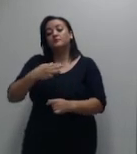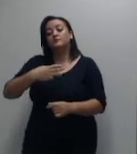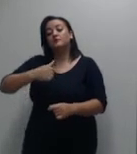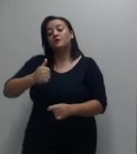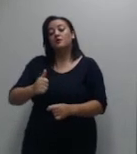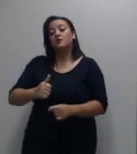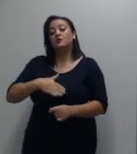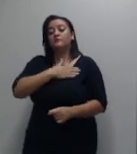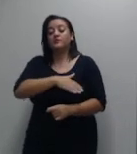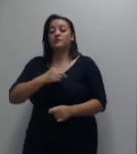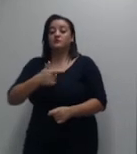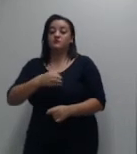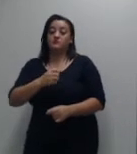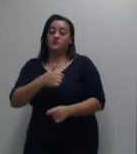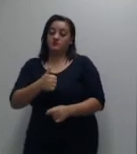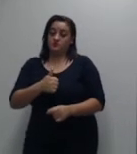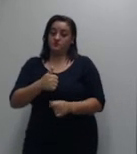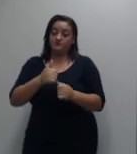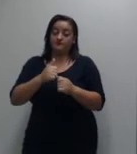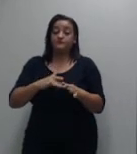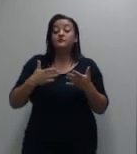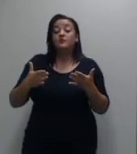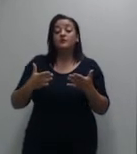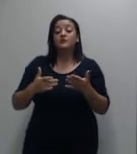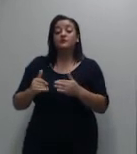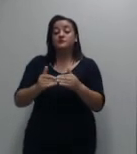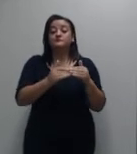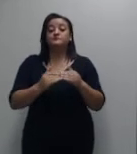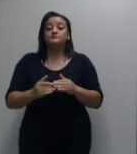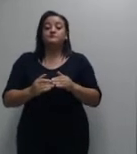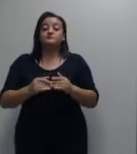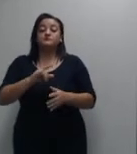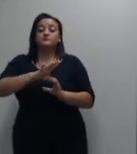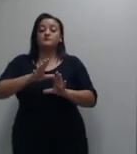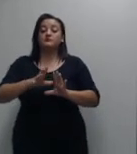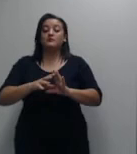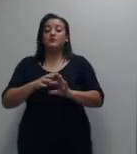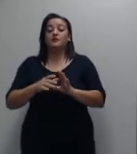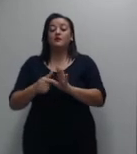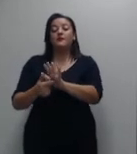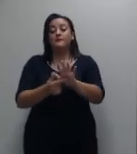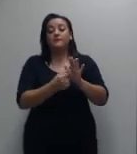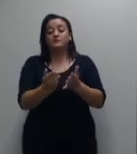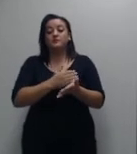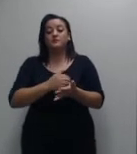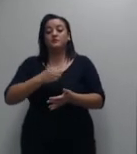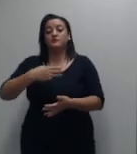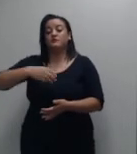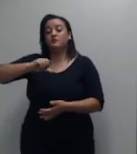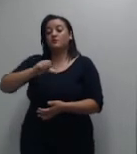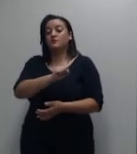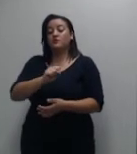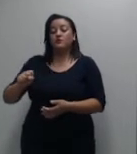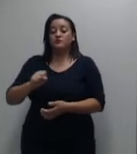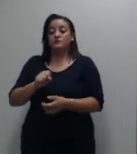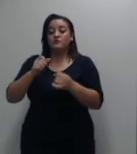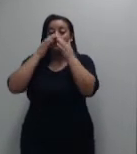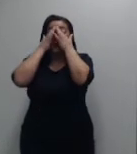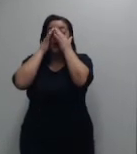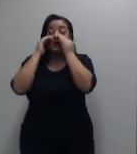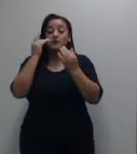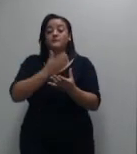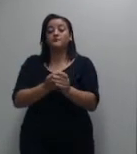de agosto 2001 hora conforme certificado a flor 39 o hospital servir os